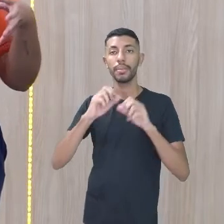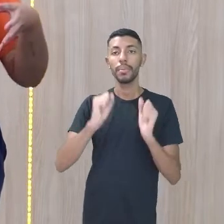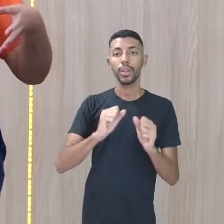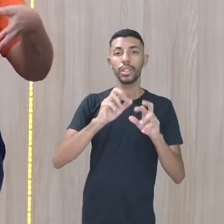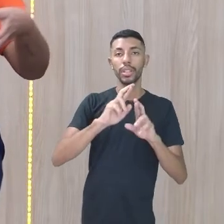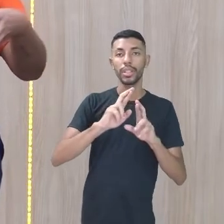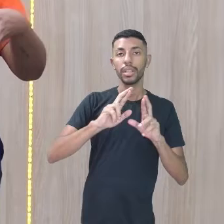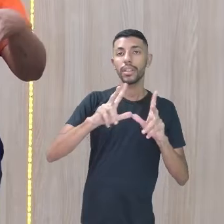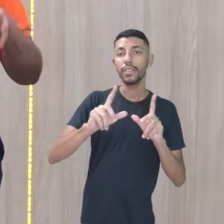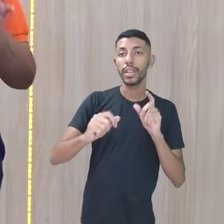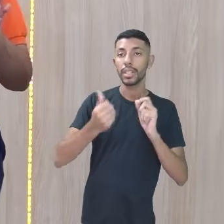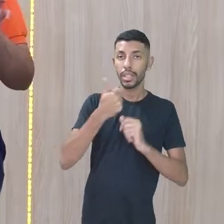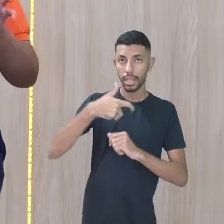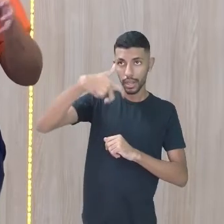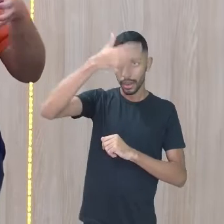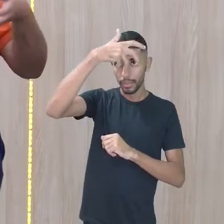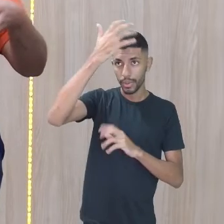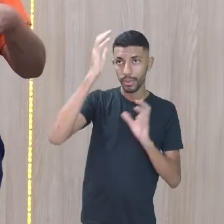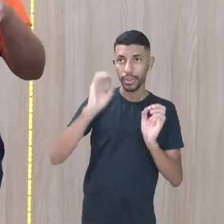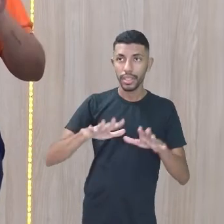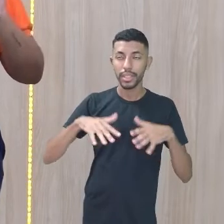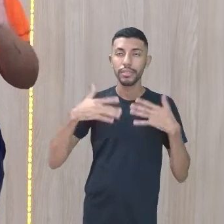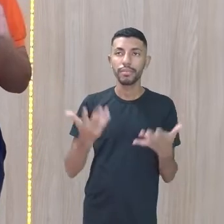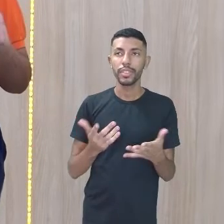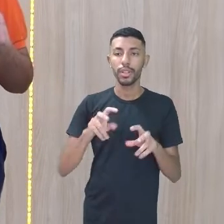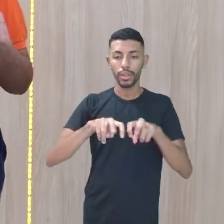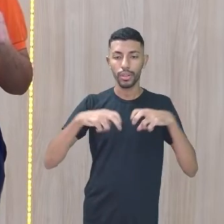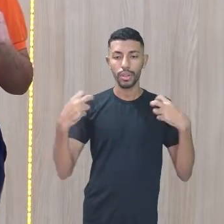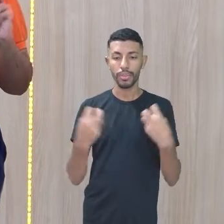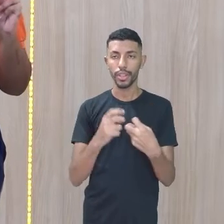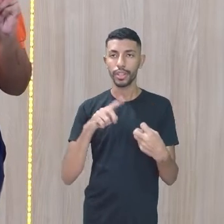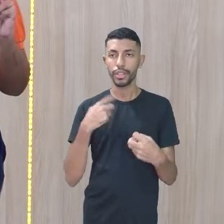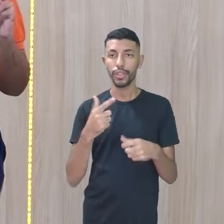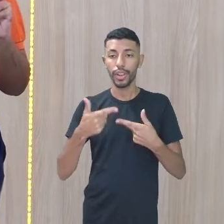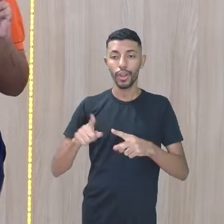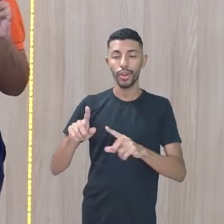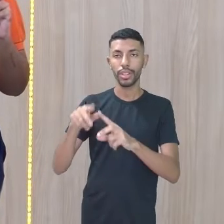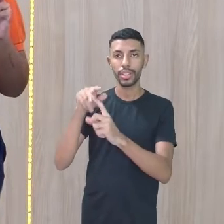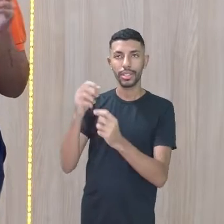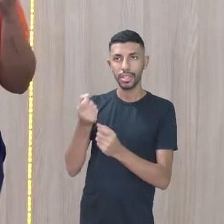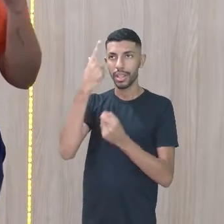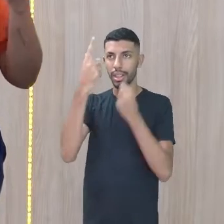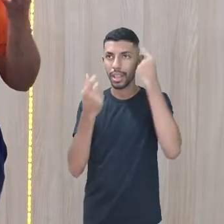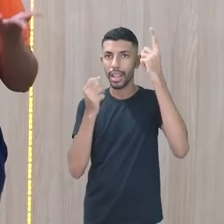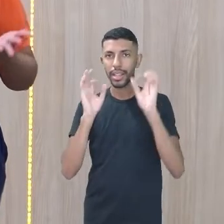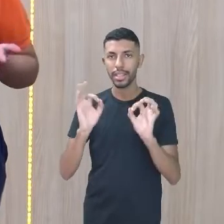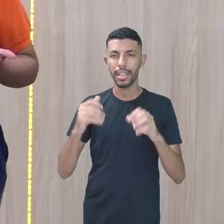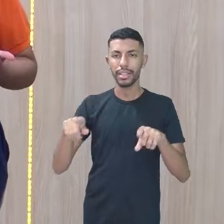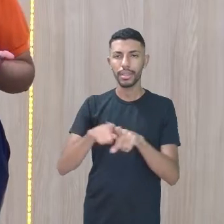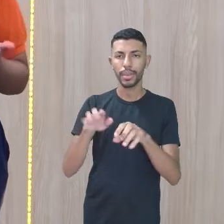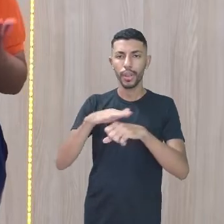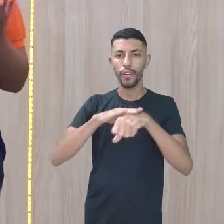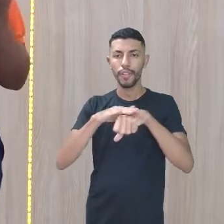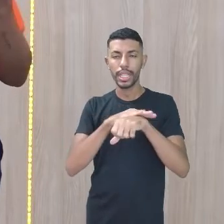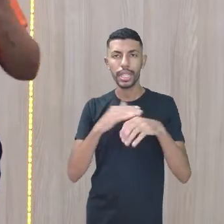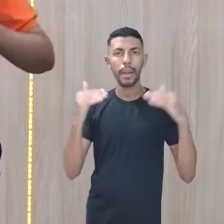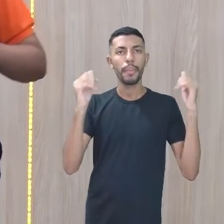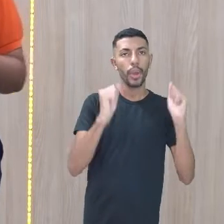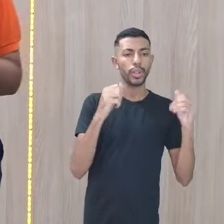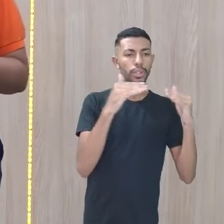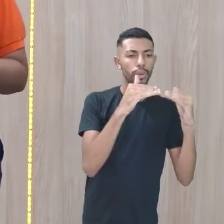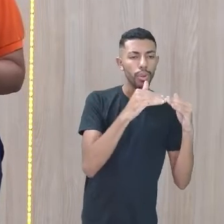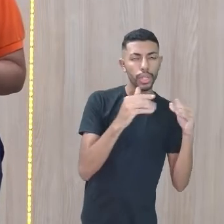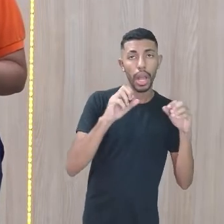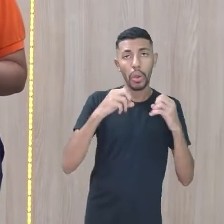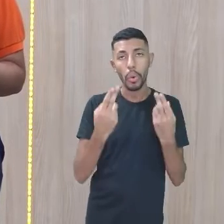Estando numa mesa redonda, a gente vai contrapor essas ideias e conversar sobre elas. Concordar, discordar,